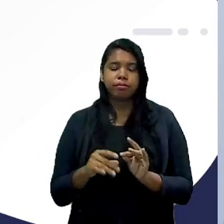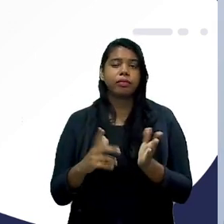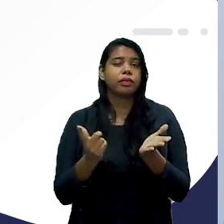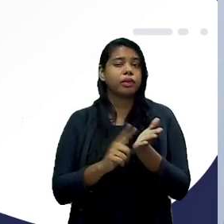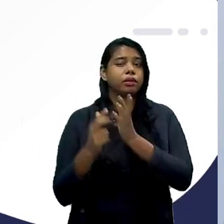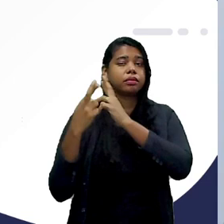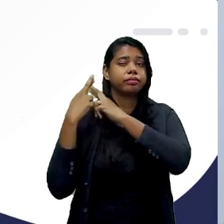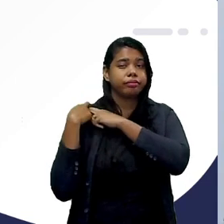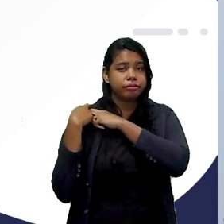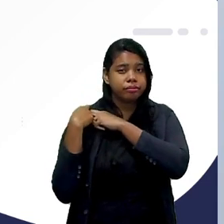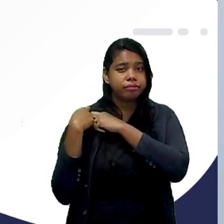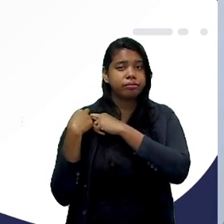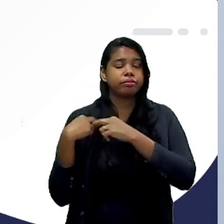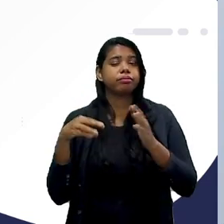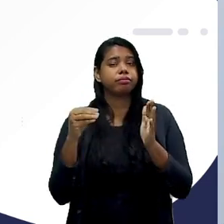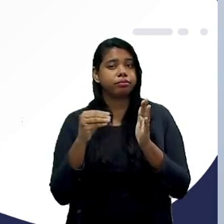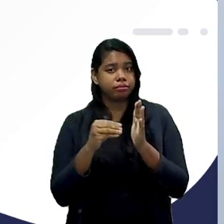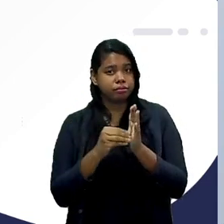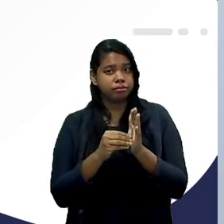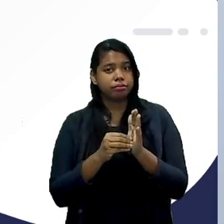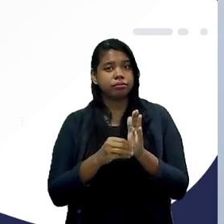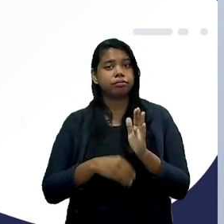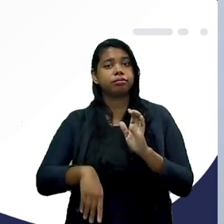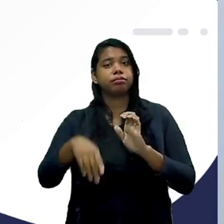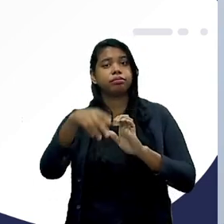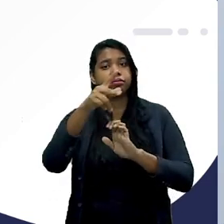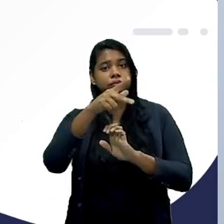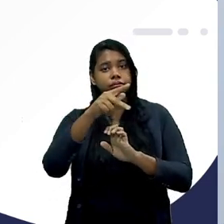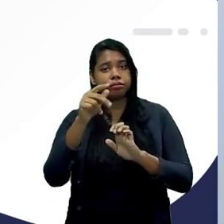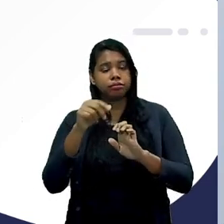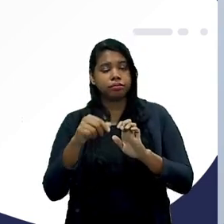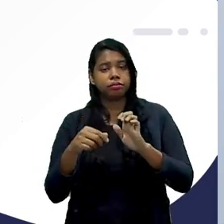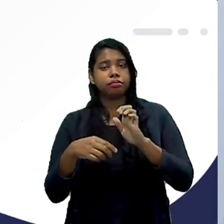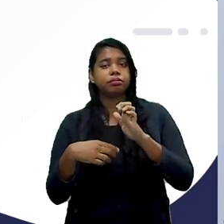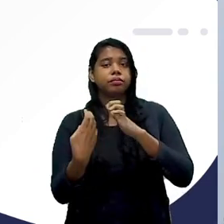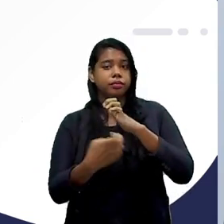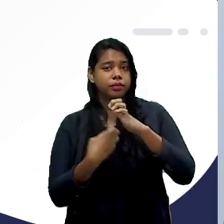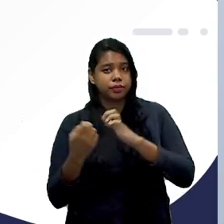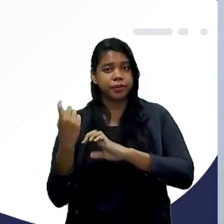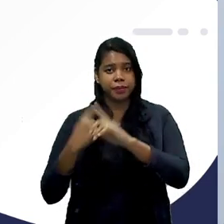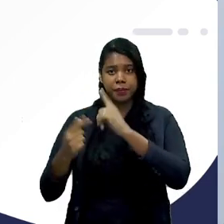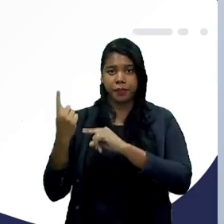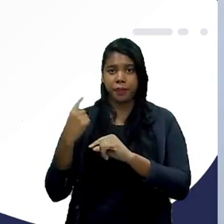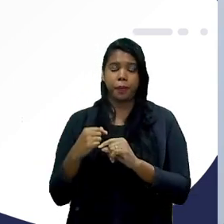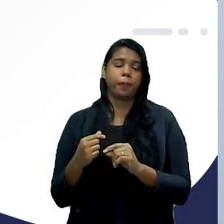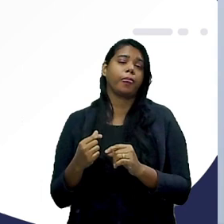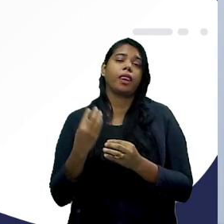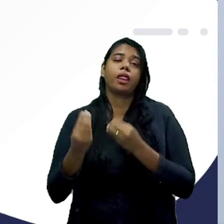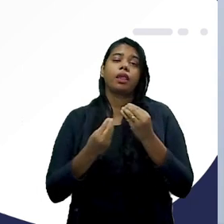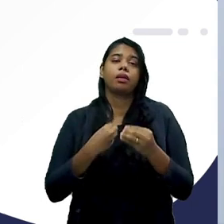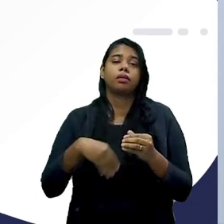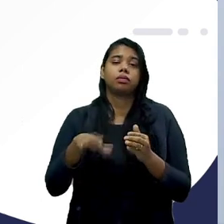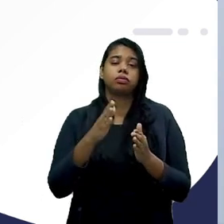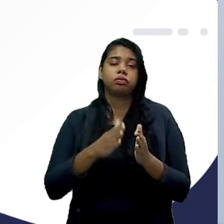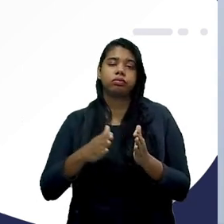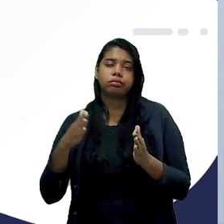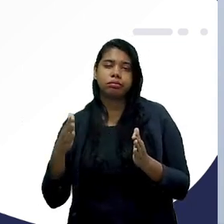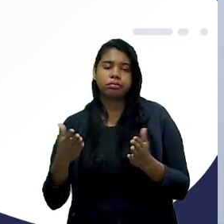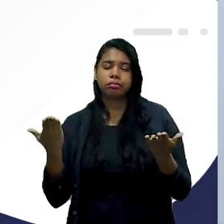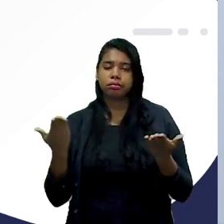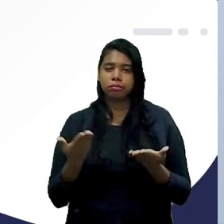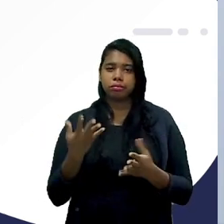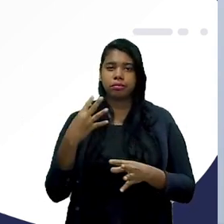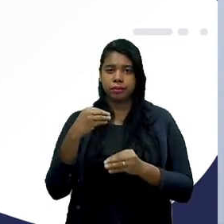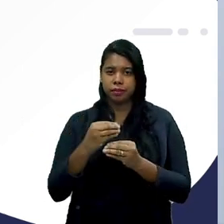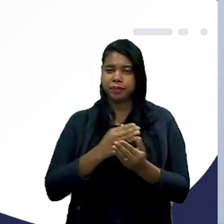vocês observem que todas essas áreas fazem parte da administração. Entendendo-se a empresa como um processo, o